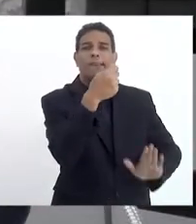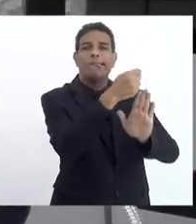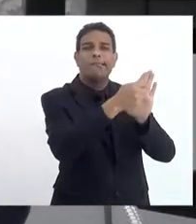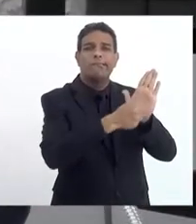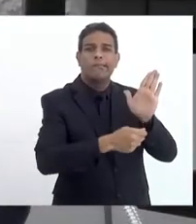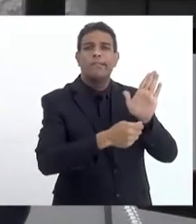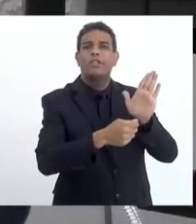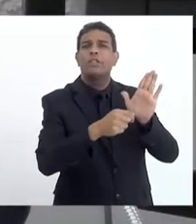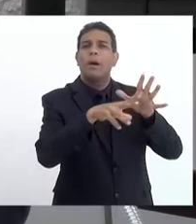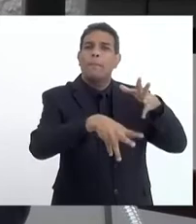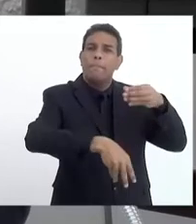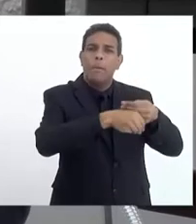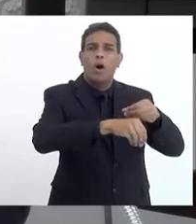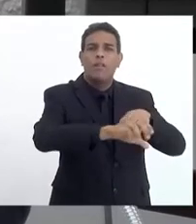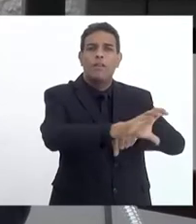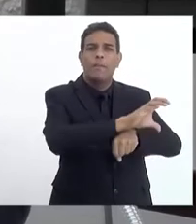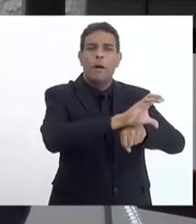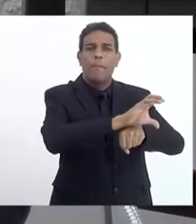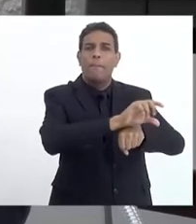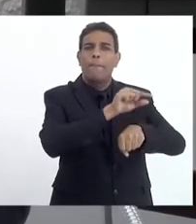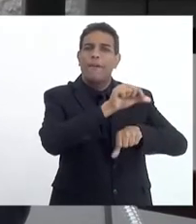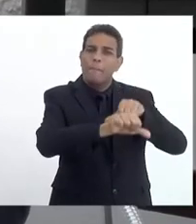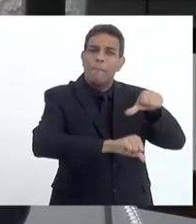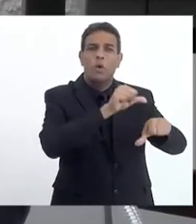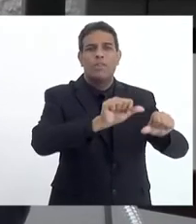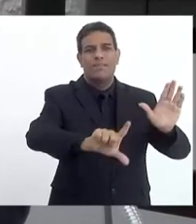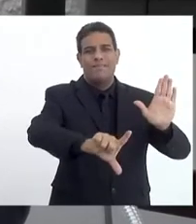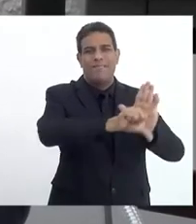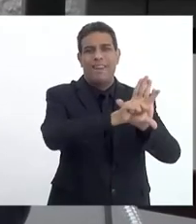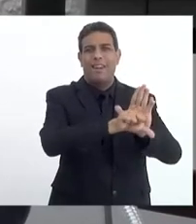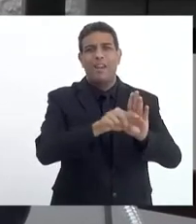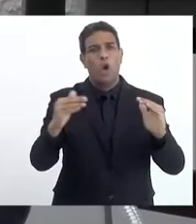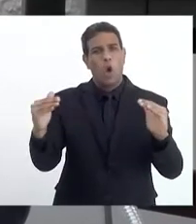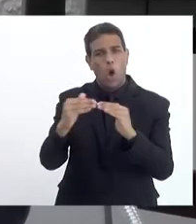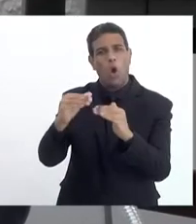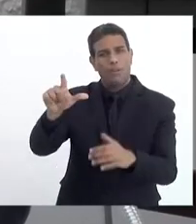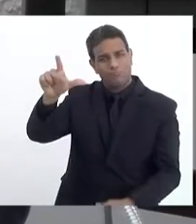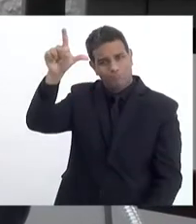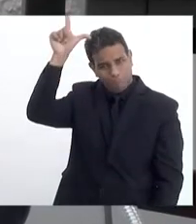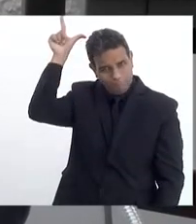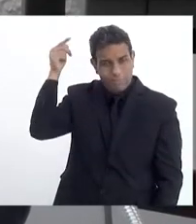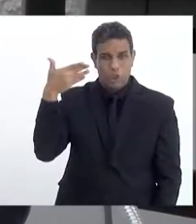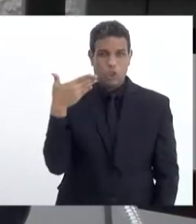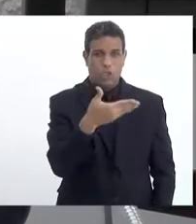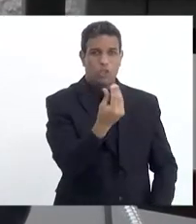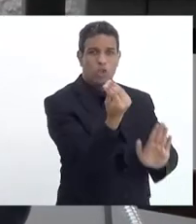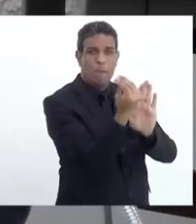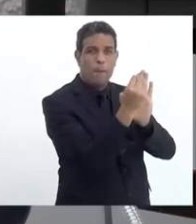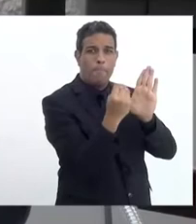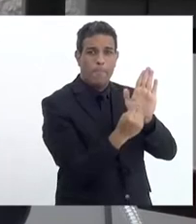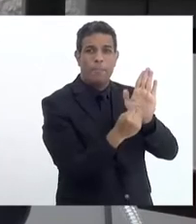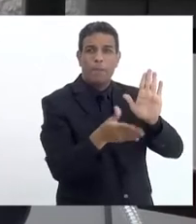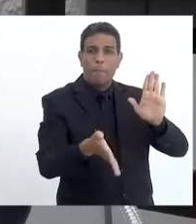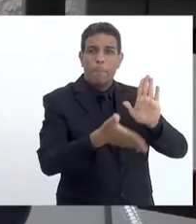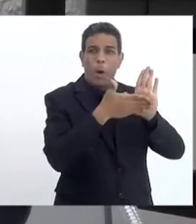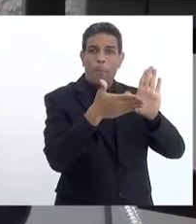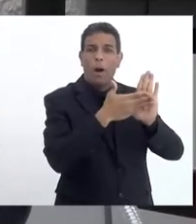a ementa da lei. De fato, o deputado Luiz Paulo tem razão. Na ementa, do jeito que está, que foi proposto